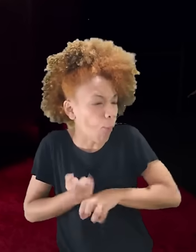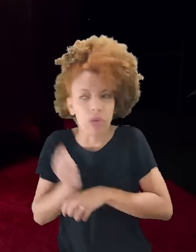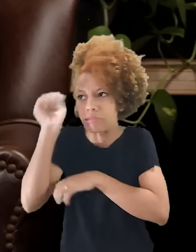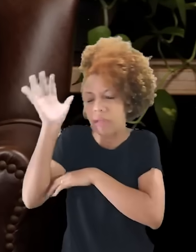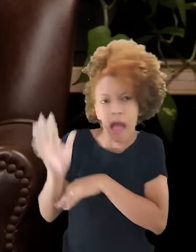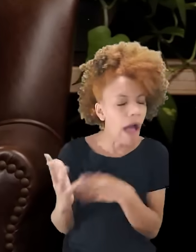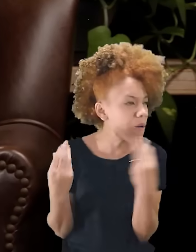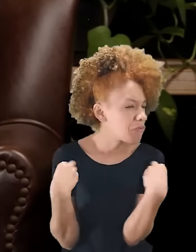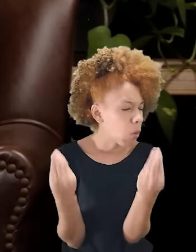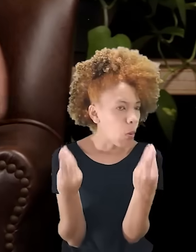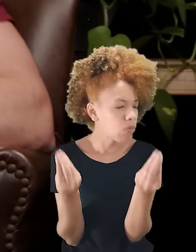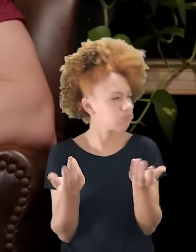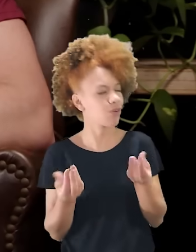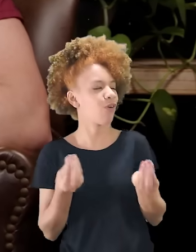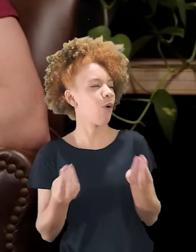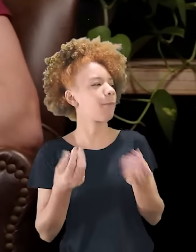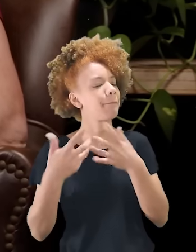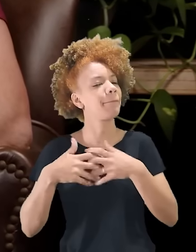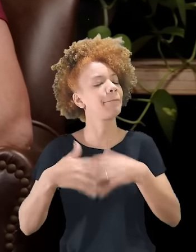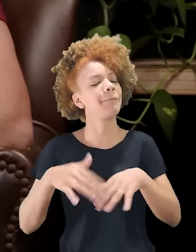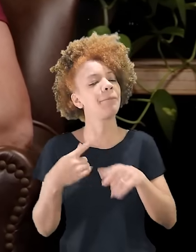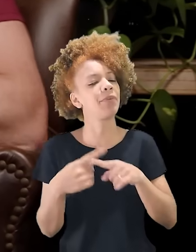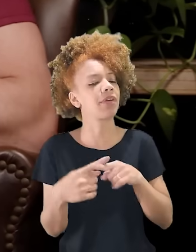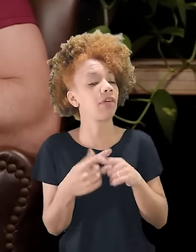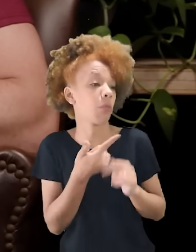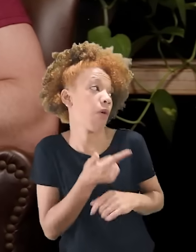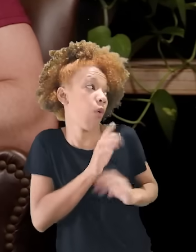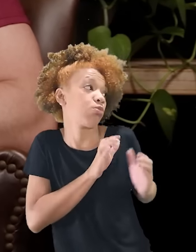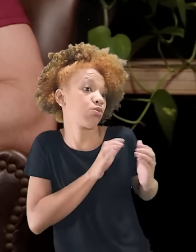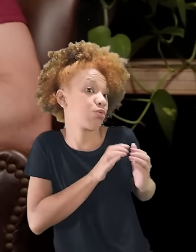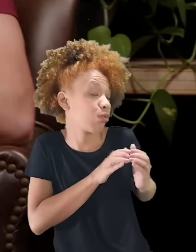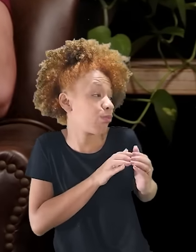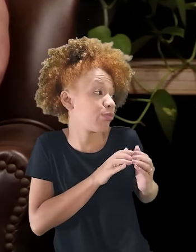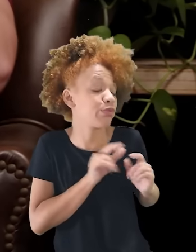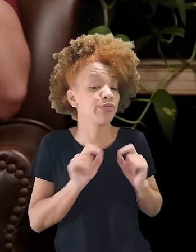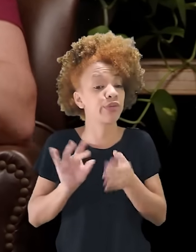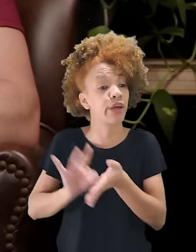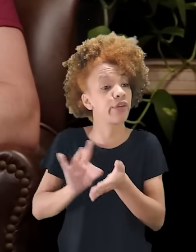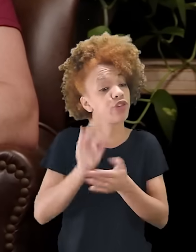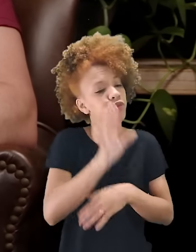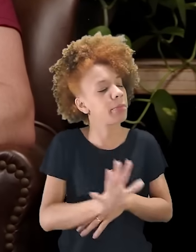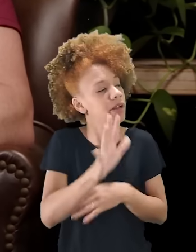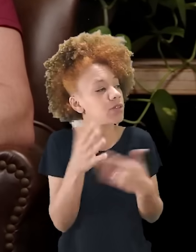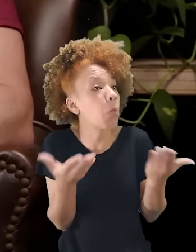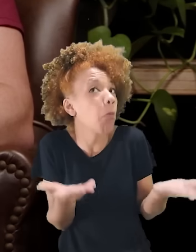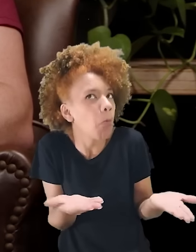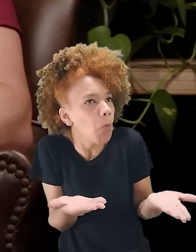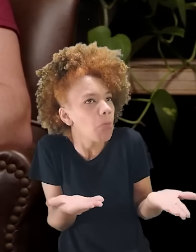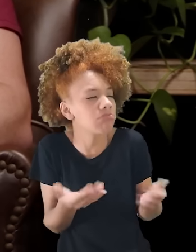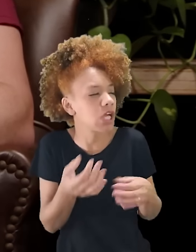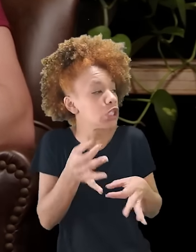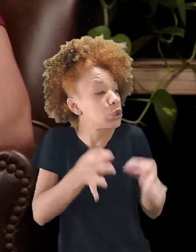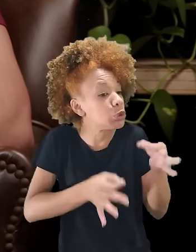África como bate isso em você porque você querendo ou não tá numa outra bolha do que a realidade do Brasil o quanto isso te